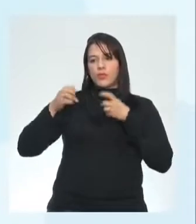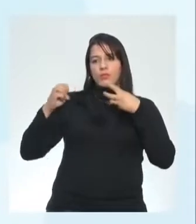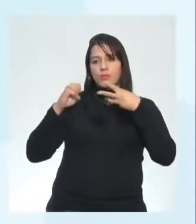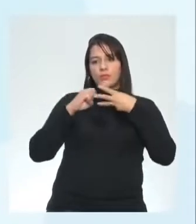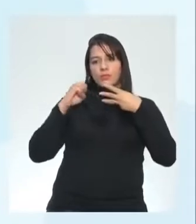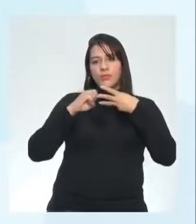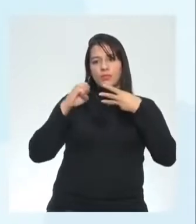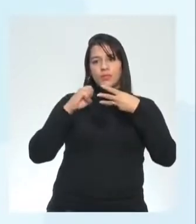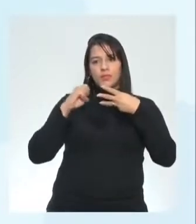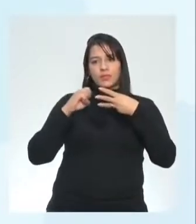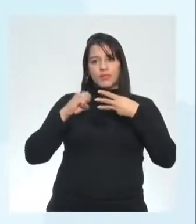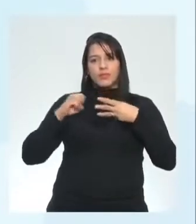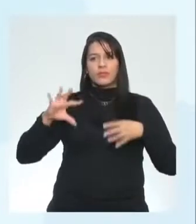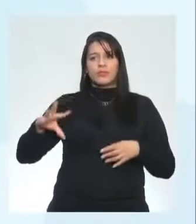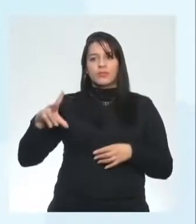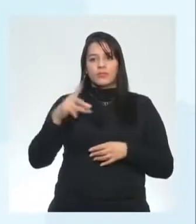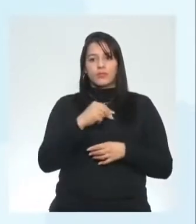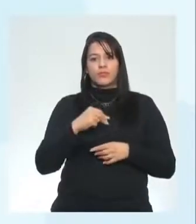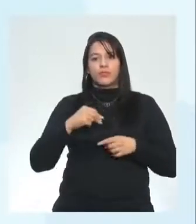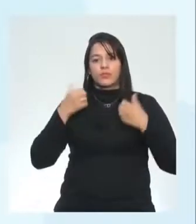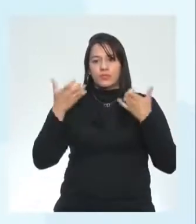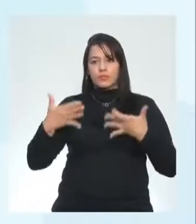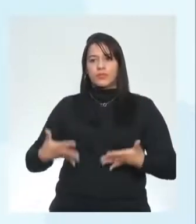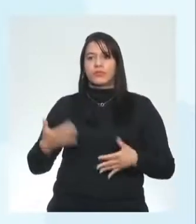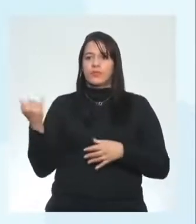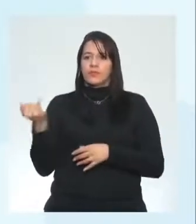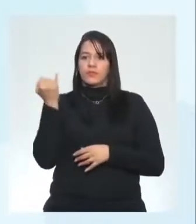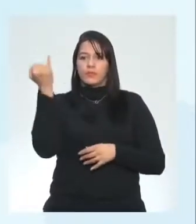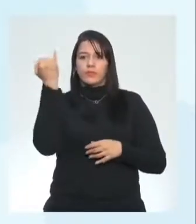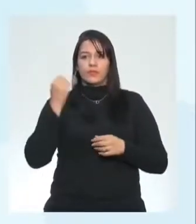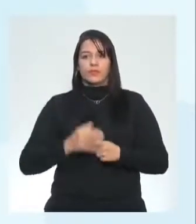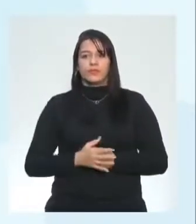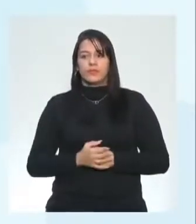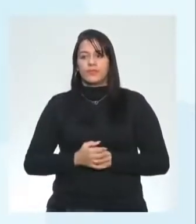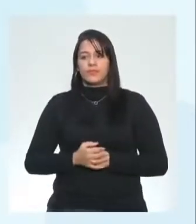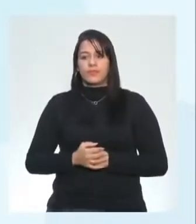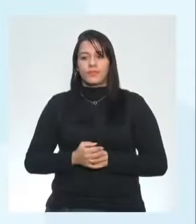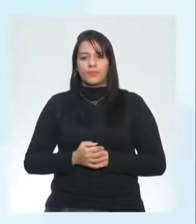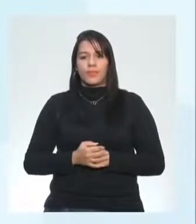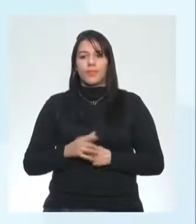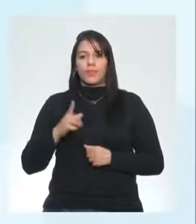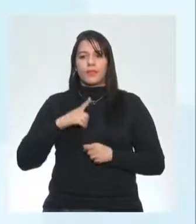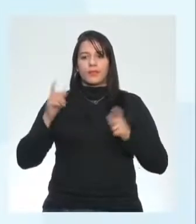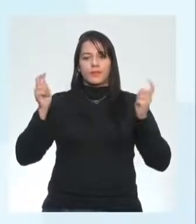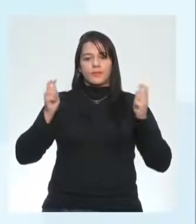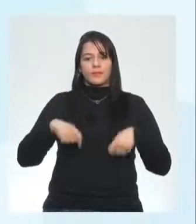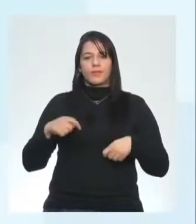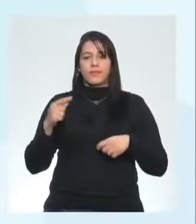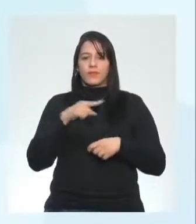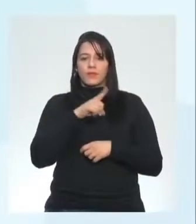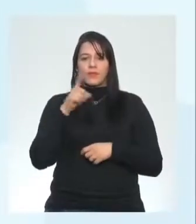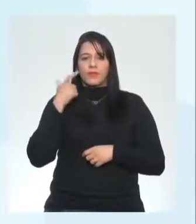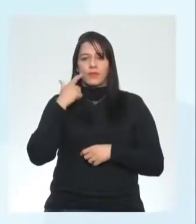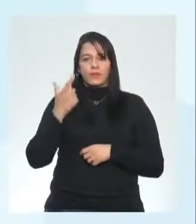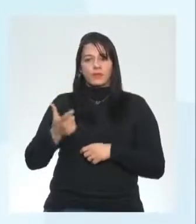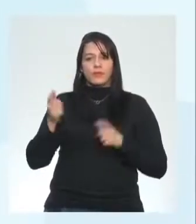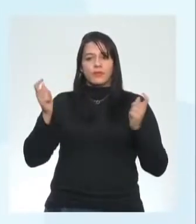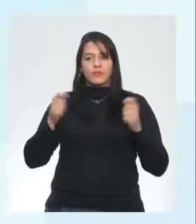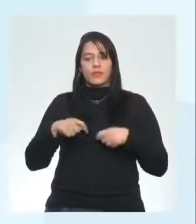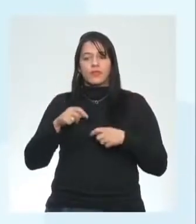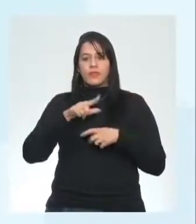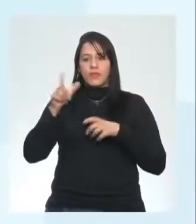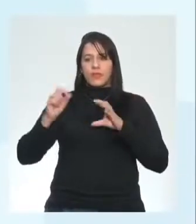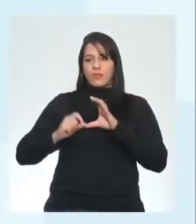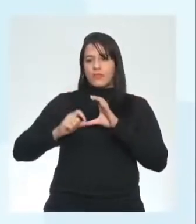os cones e bastonetes. E essas células são importantes, porque são elas, então, que nos cones, no caso, se você tem uma